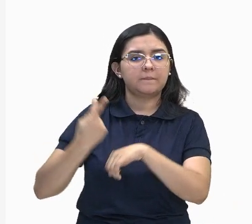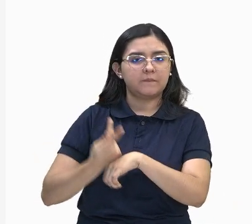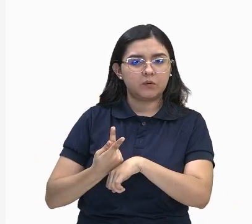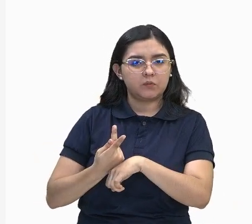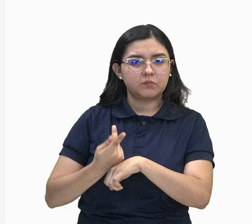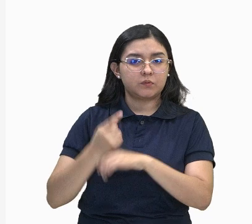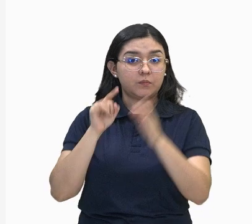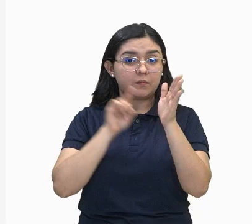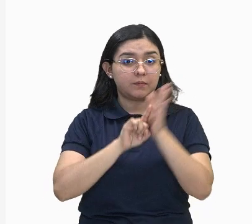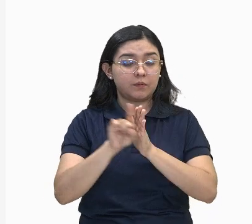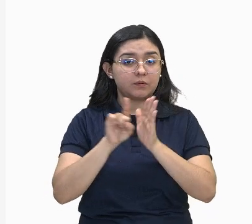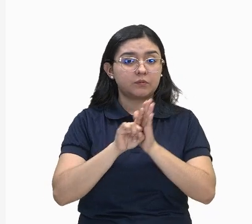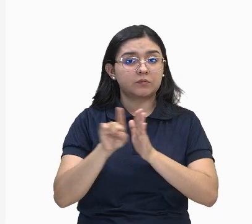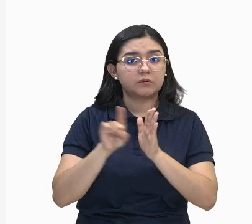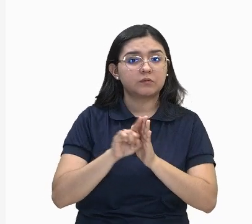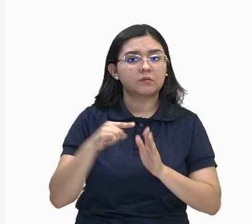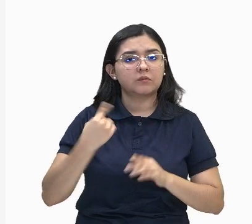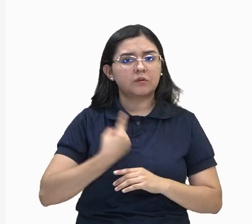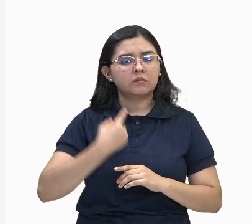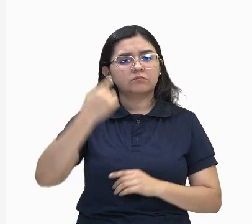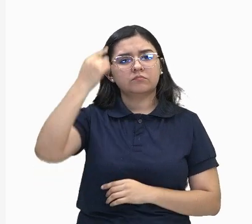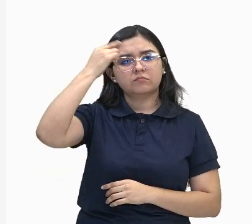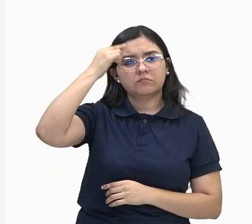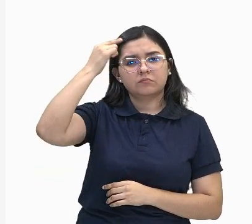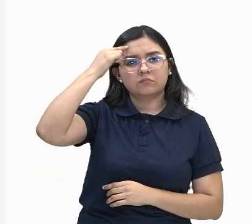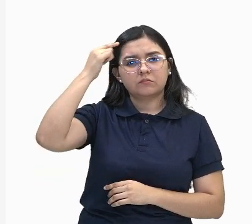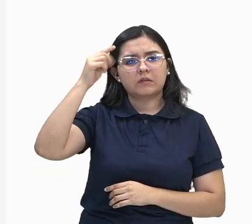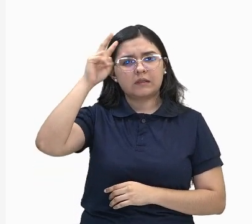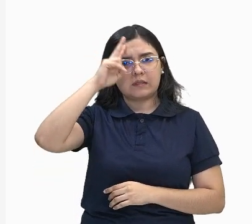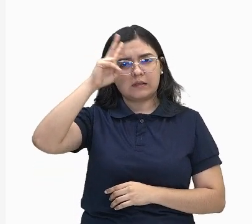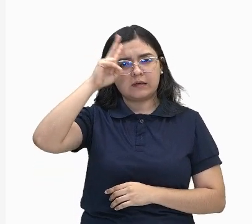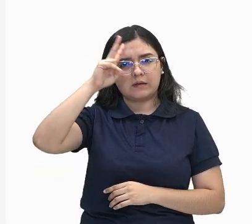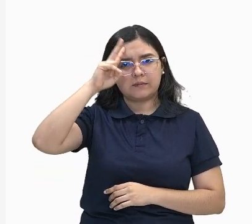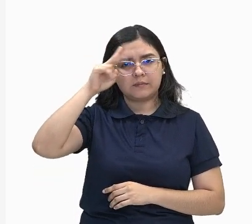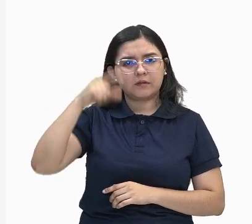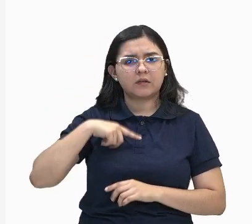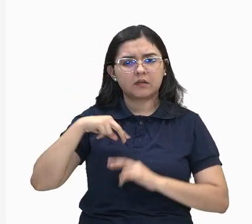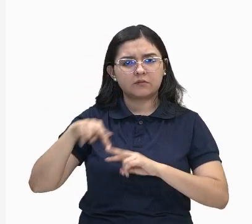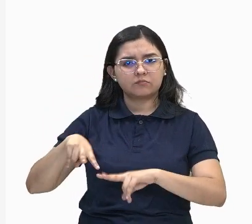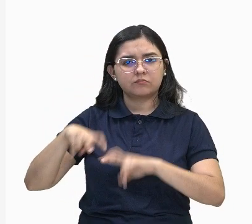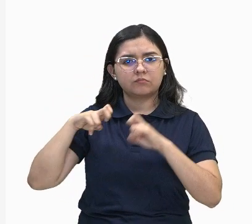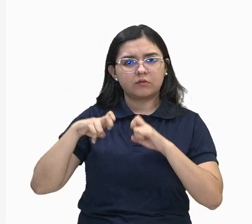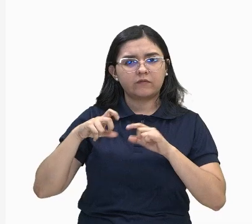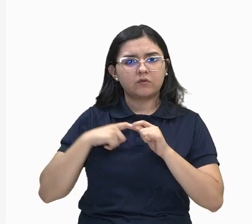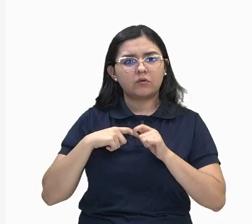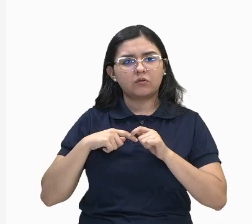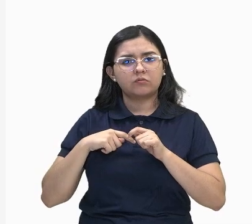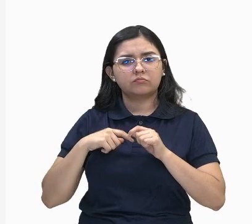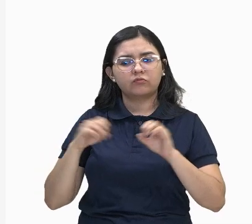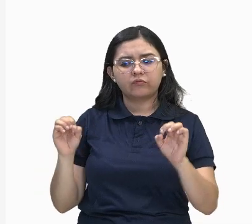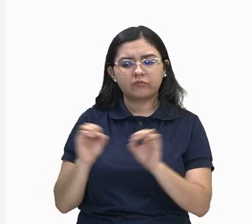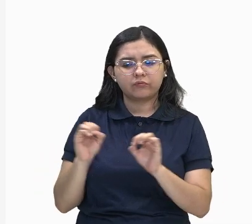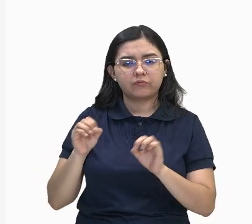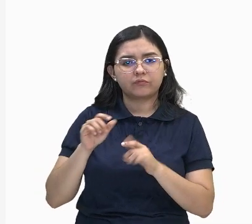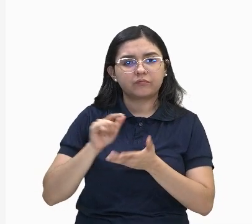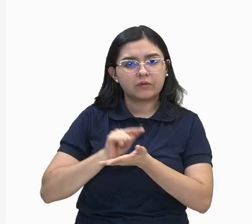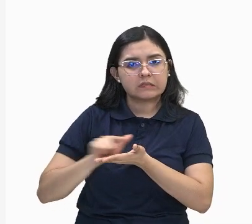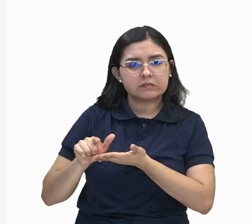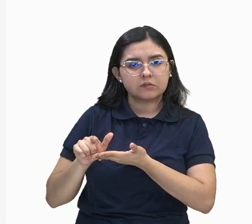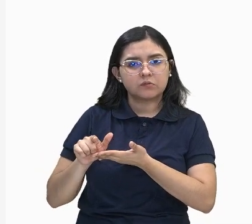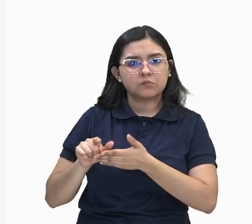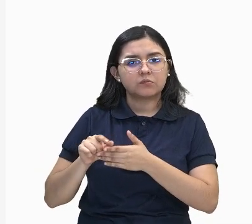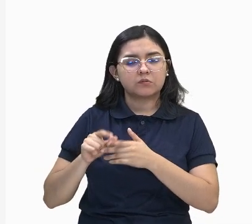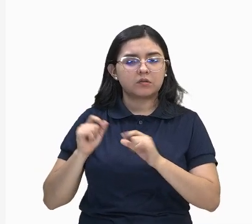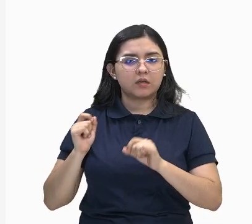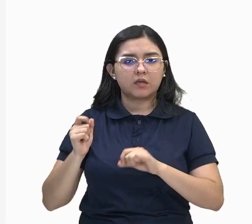uma pergunta que nós nos fazemos. Lembram daquele lugar vazio que eu retirei aquele produto e aquele produto